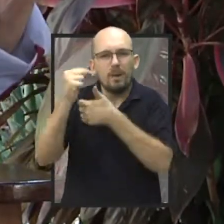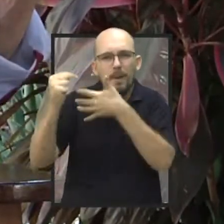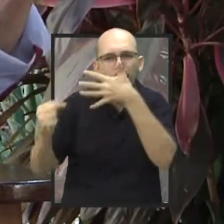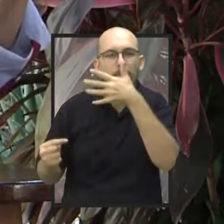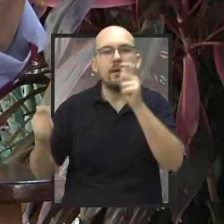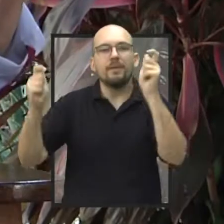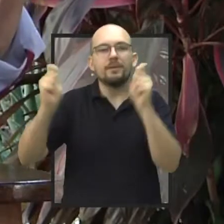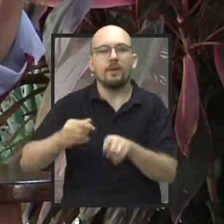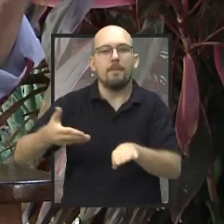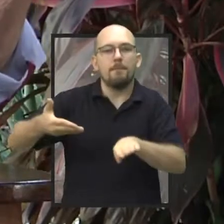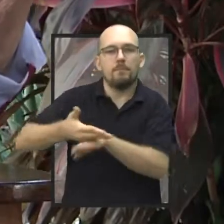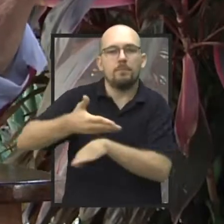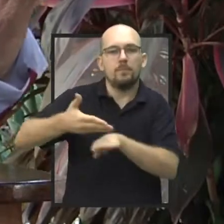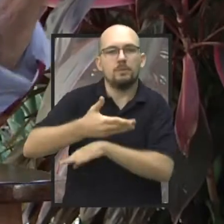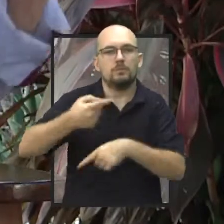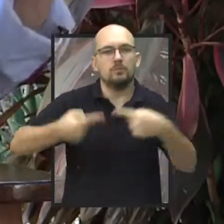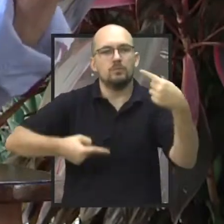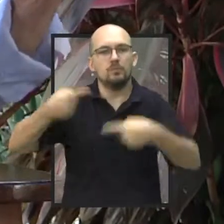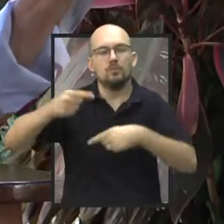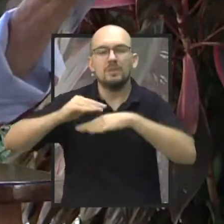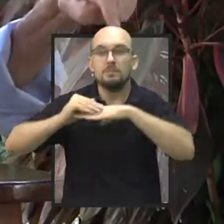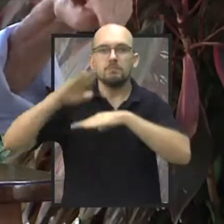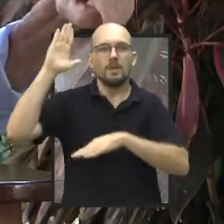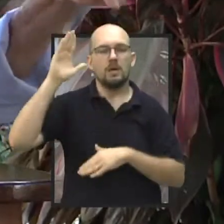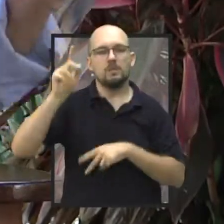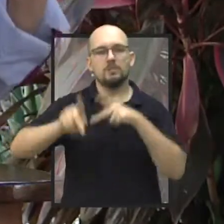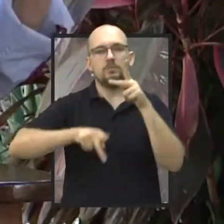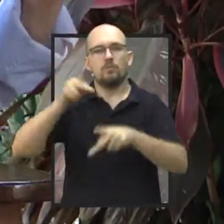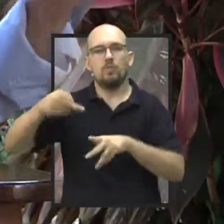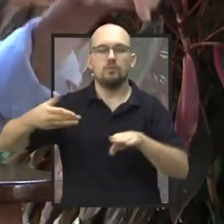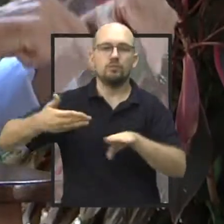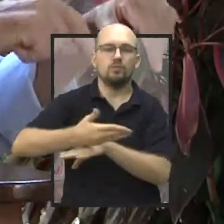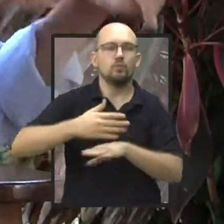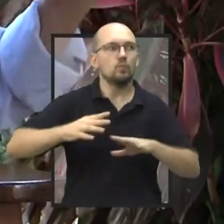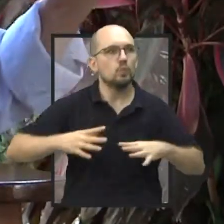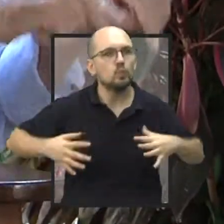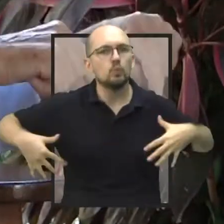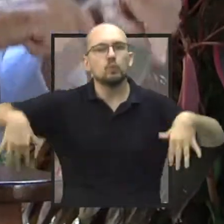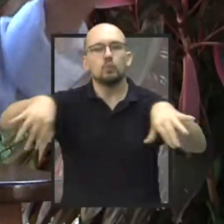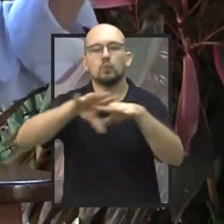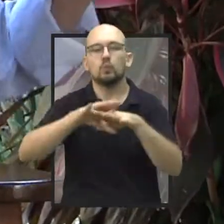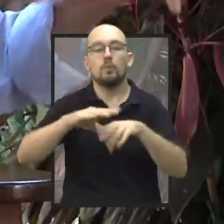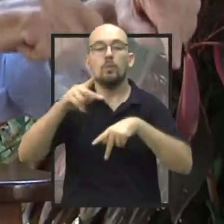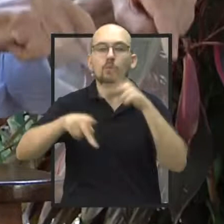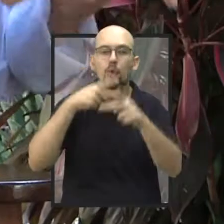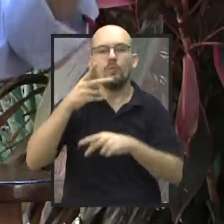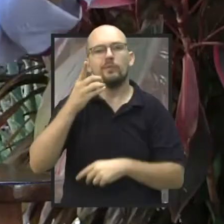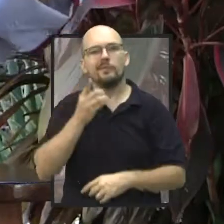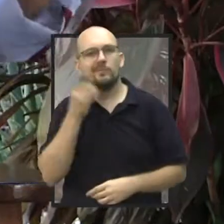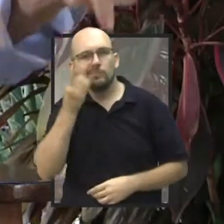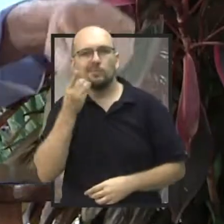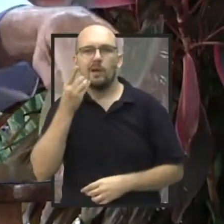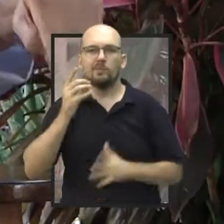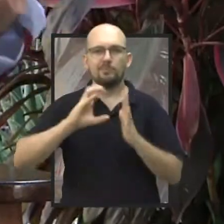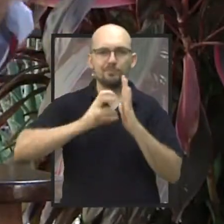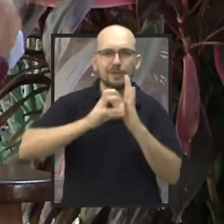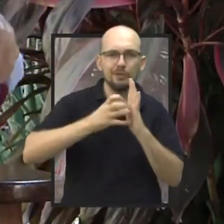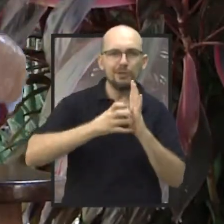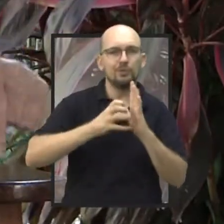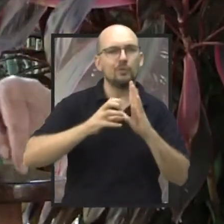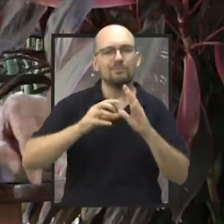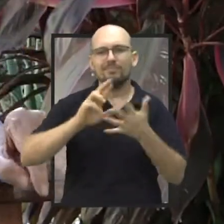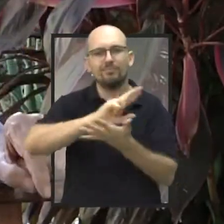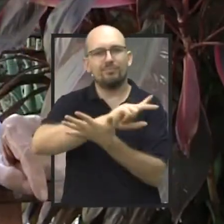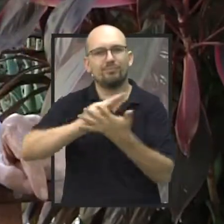uma participação política mais efetiva de todos, do povo, dos deputados, dos partidos